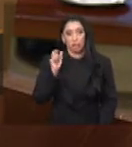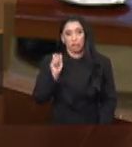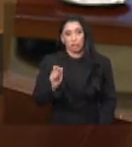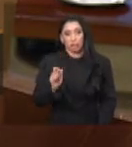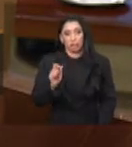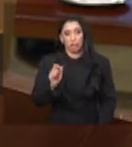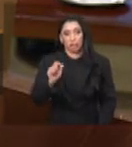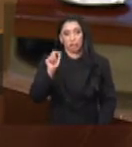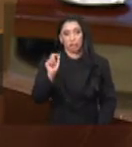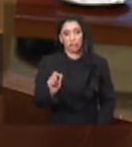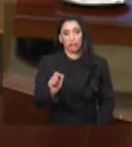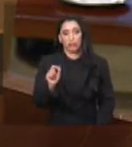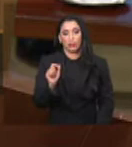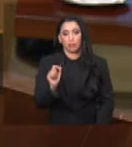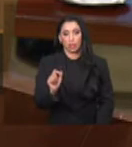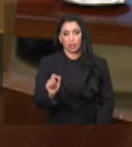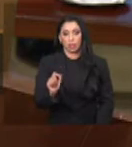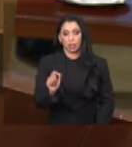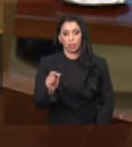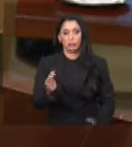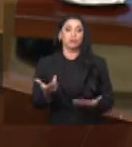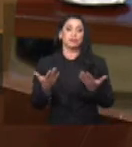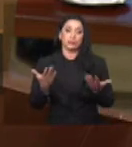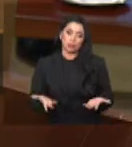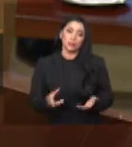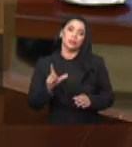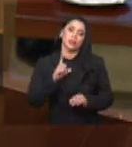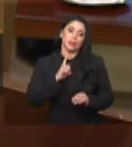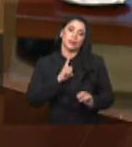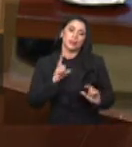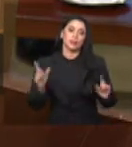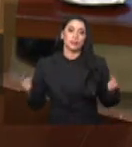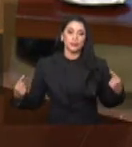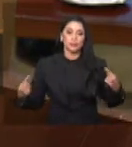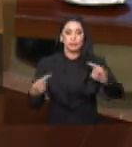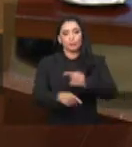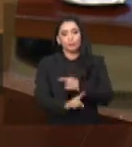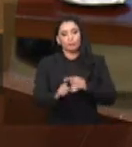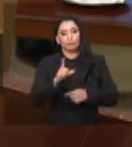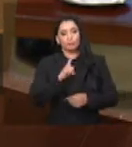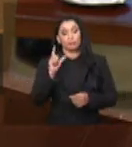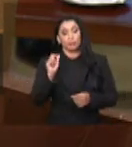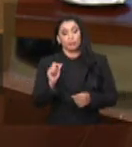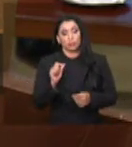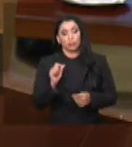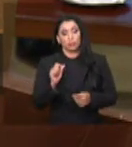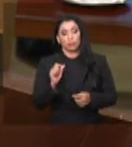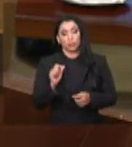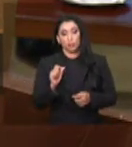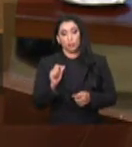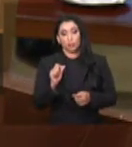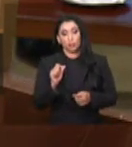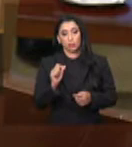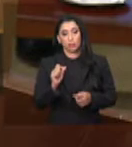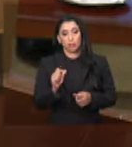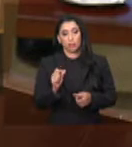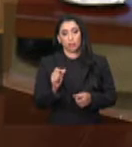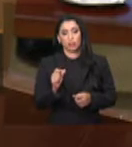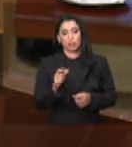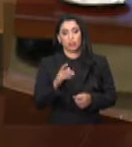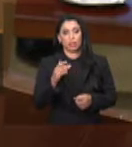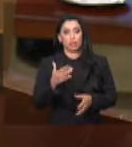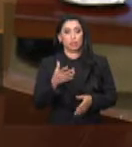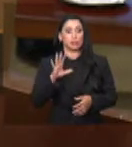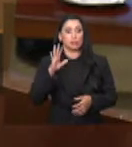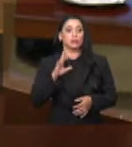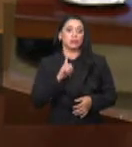que esse tema é quer dizer nós temos uma controvérsia jurídica ou judicial relevante mas não só no